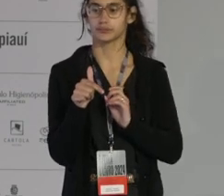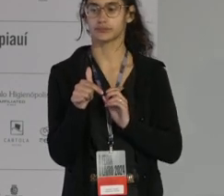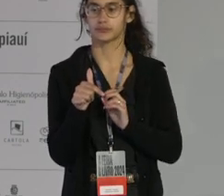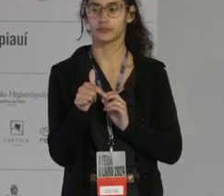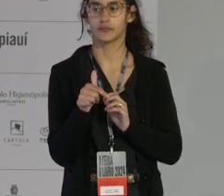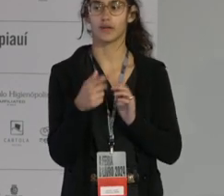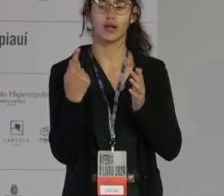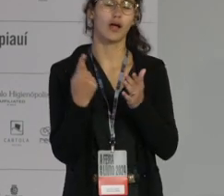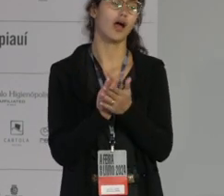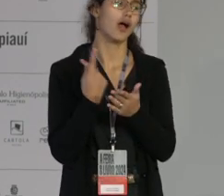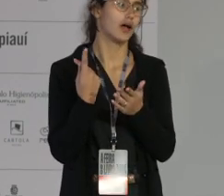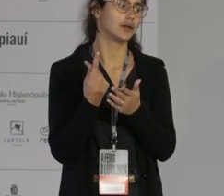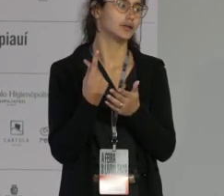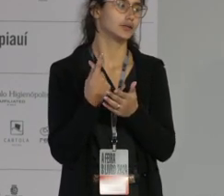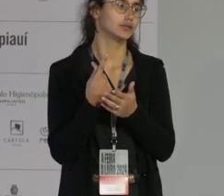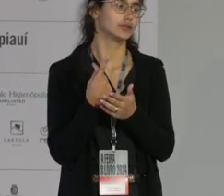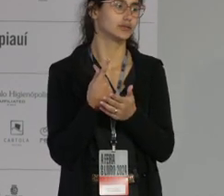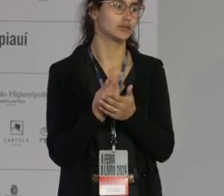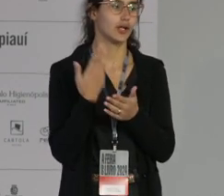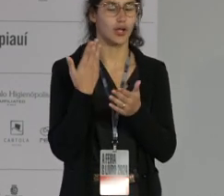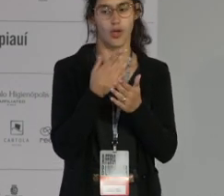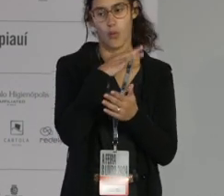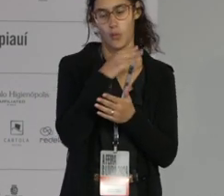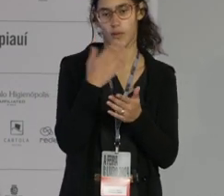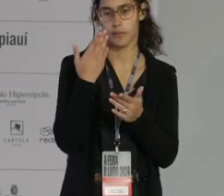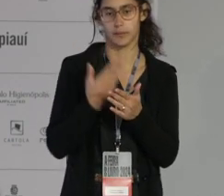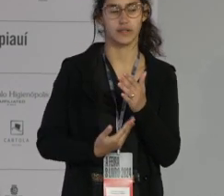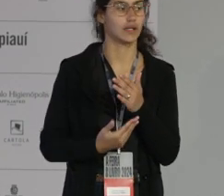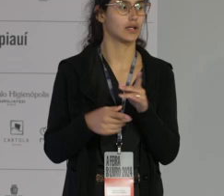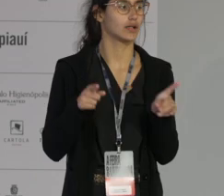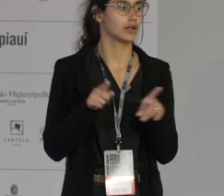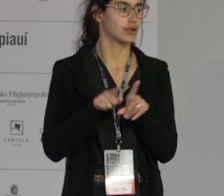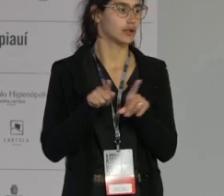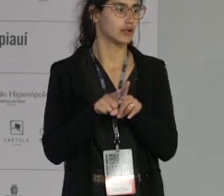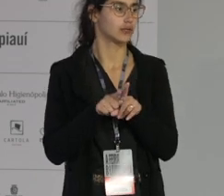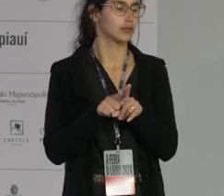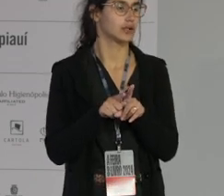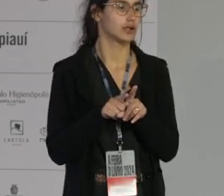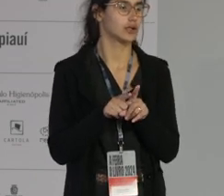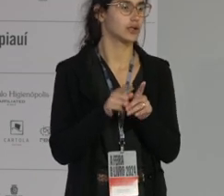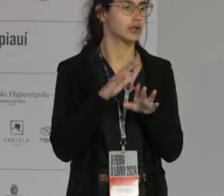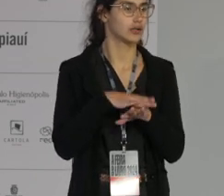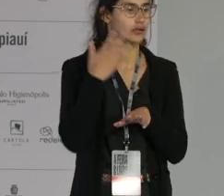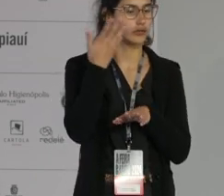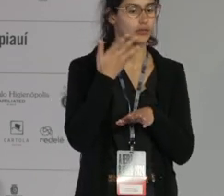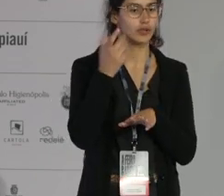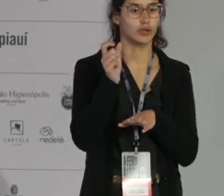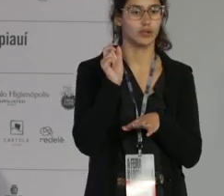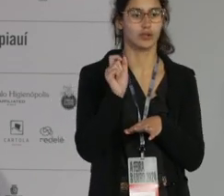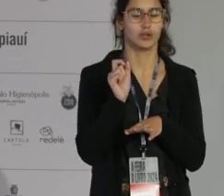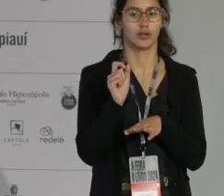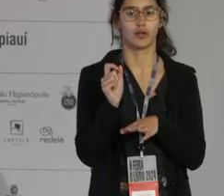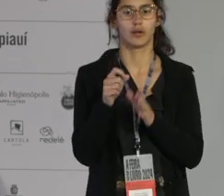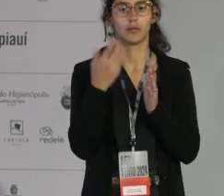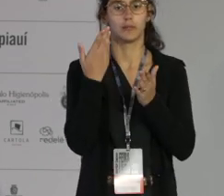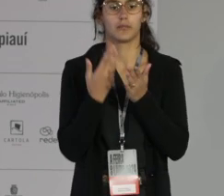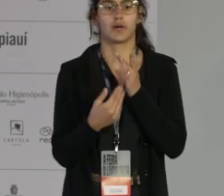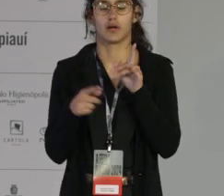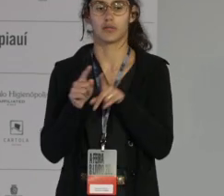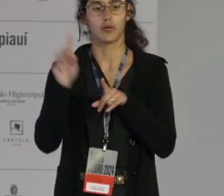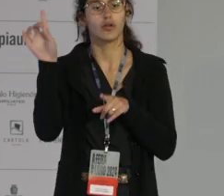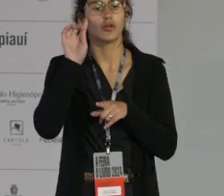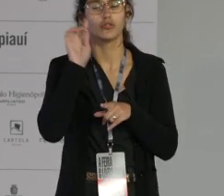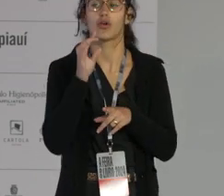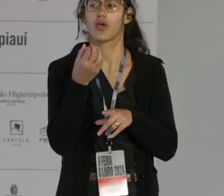acidental, você falar que ruim perder, né? E na Bishop ela fala como, né, perco um pouquinho de cada dia